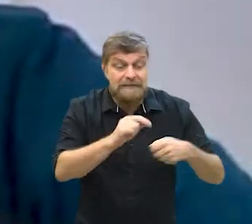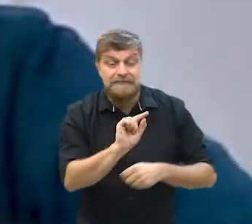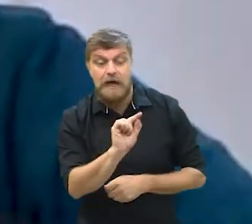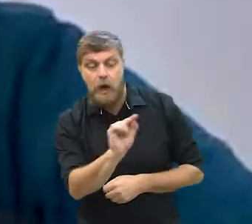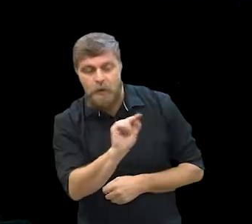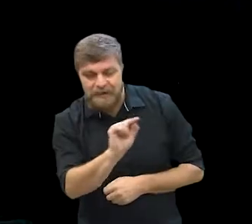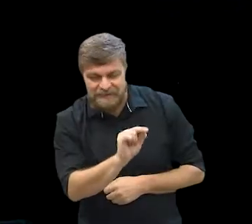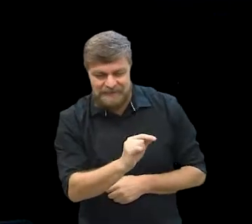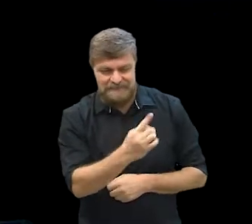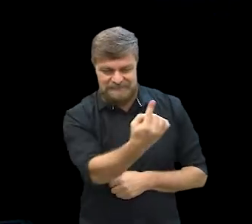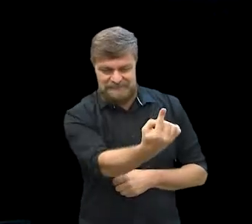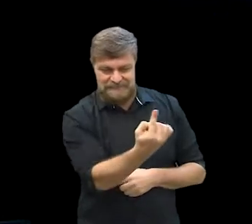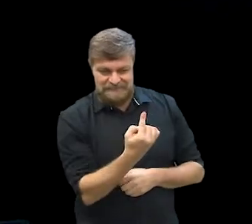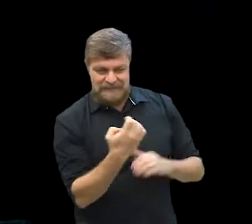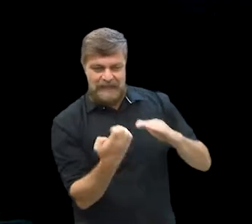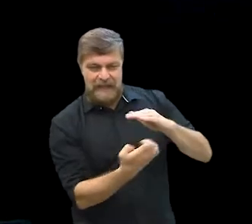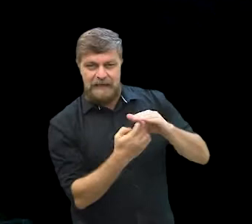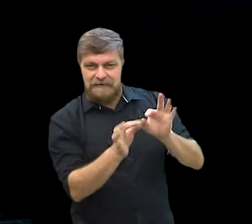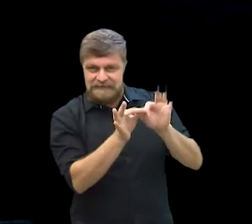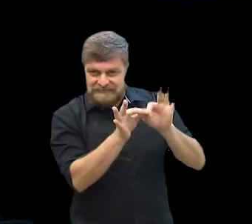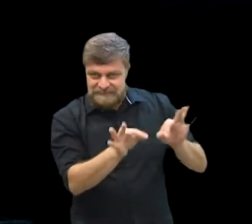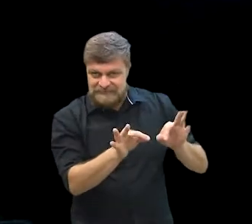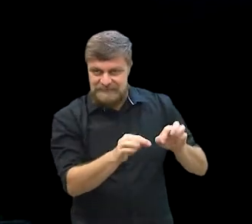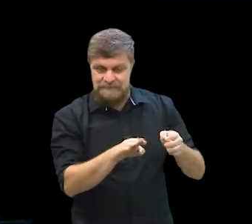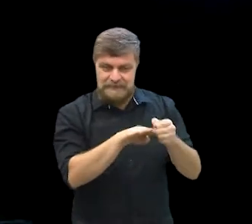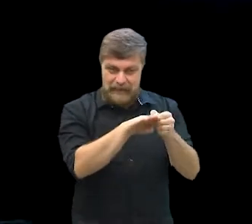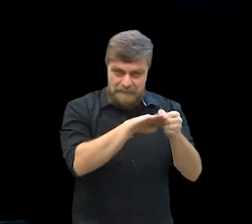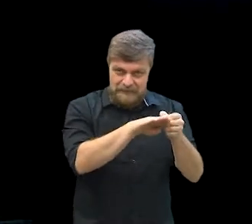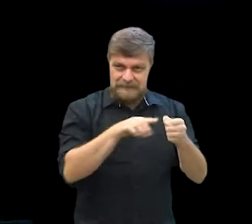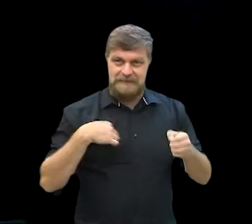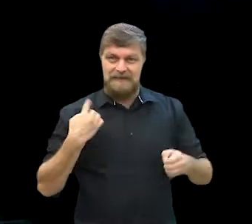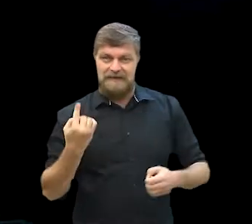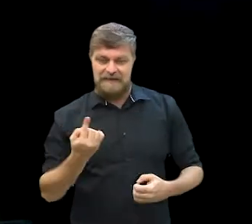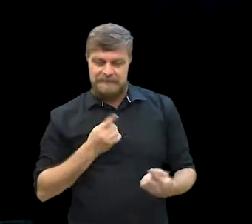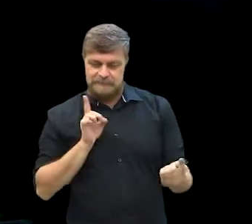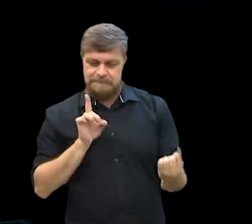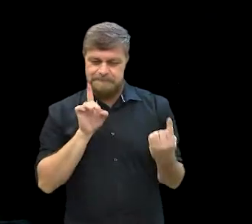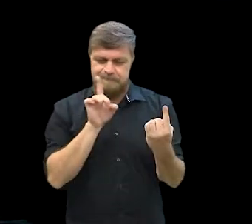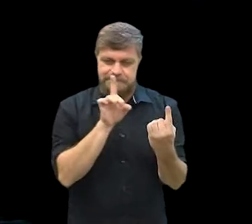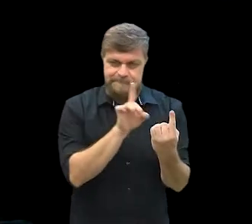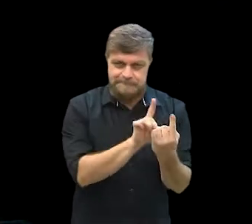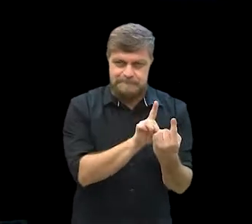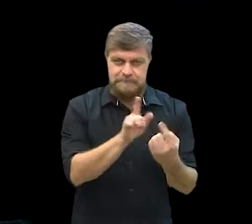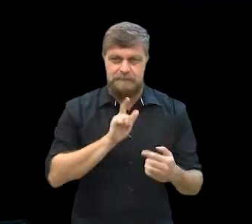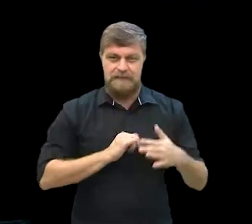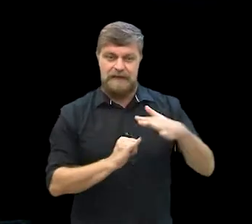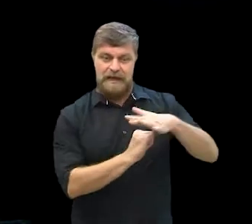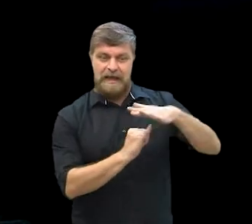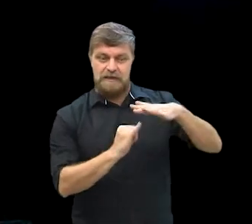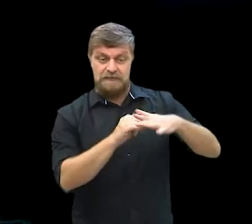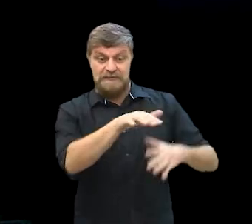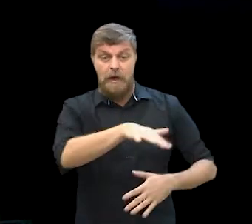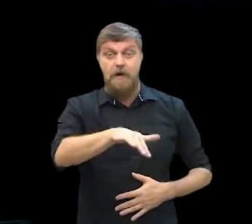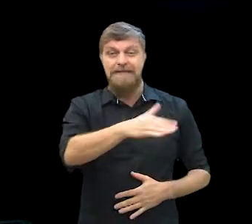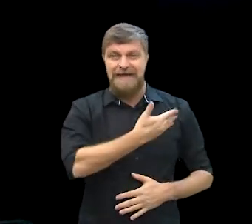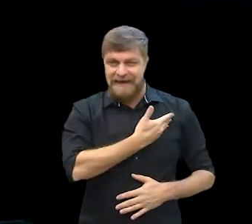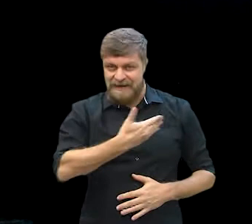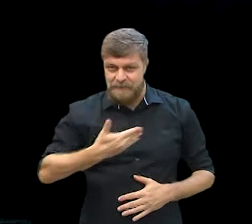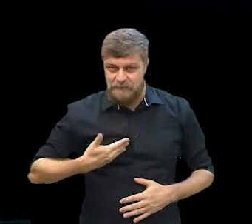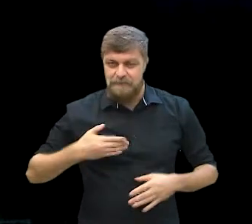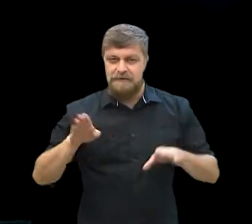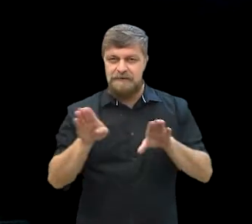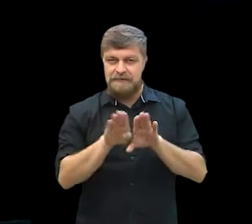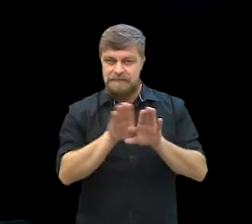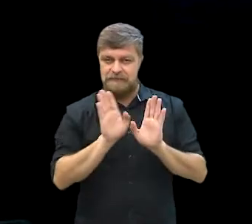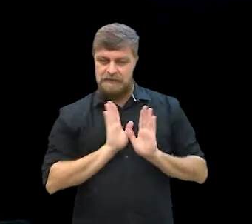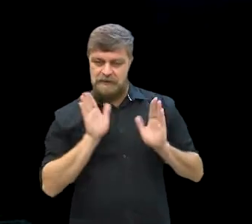fato, dos clientes, das pequenas e médias empresas, principalmente, e também de instituições da área pública,